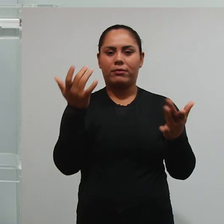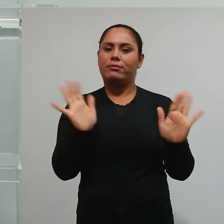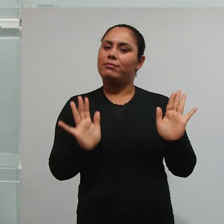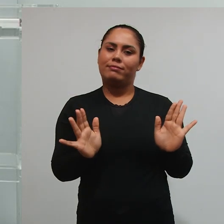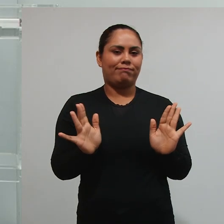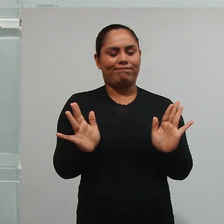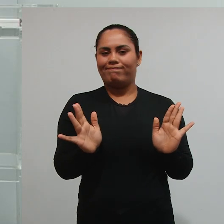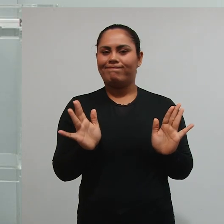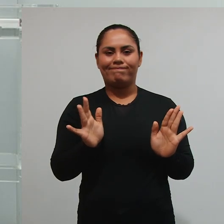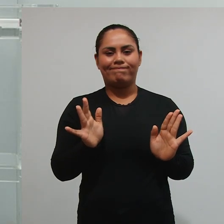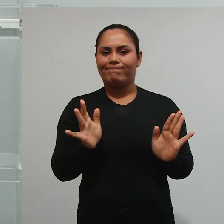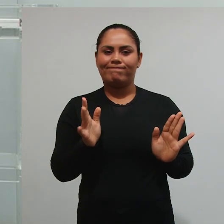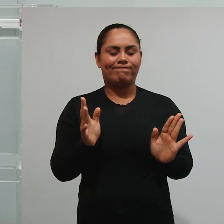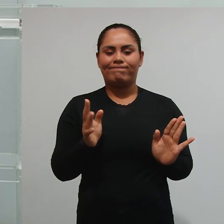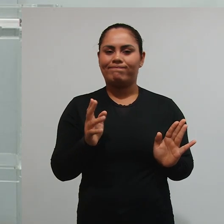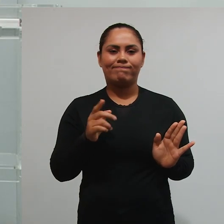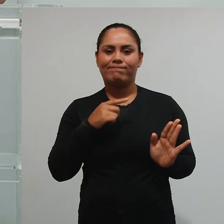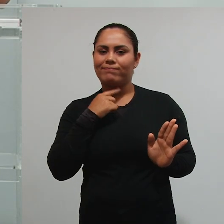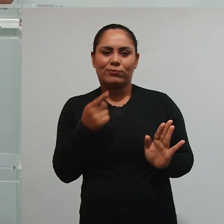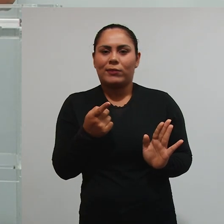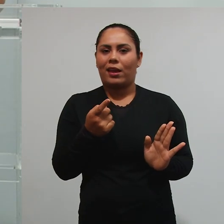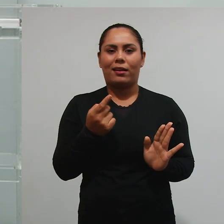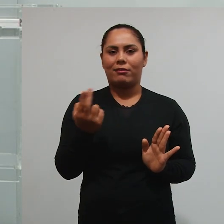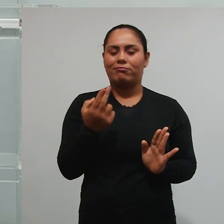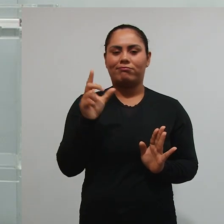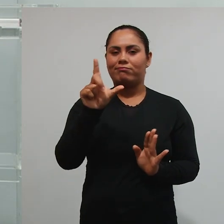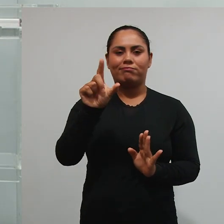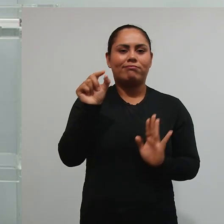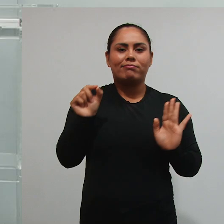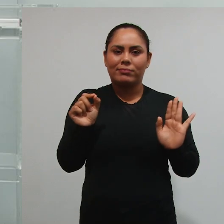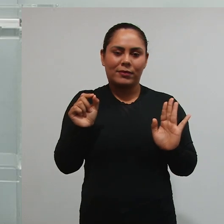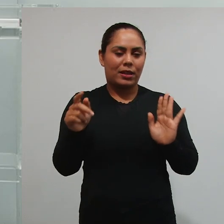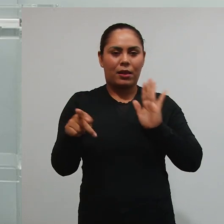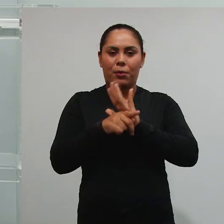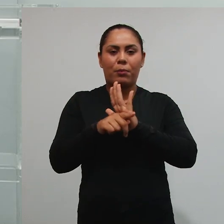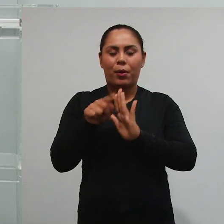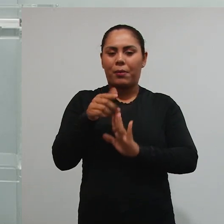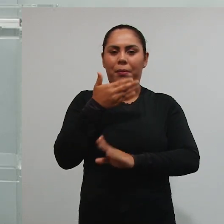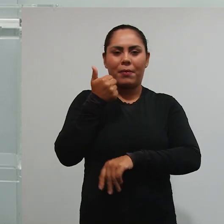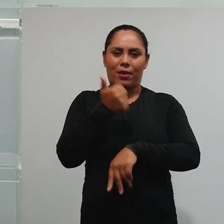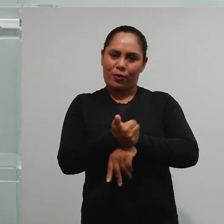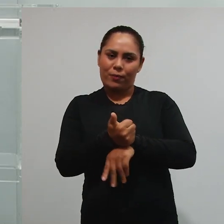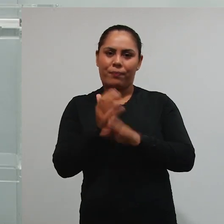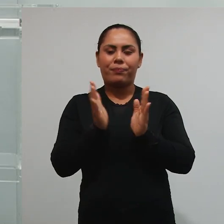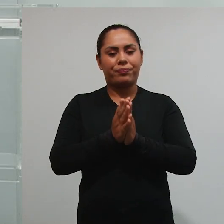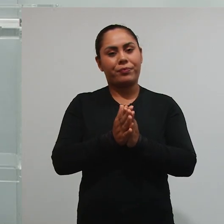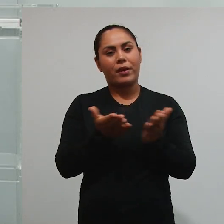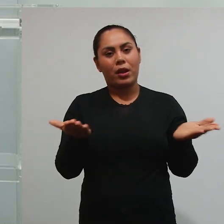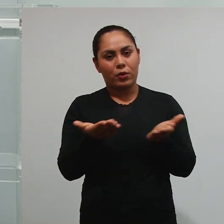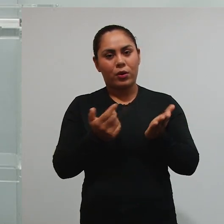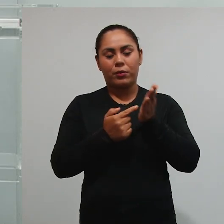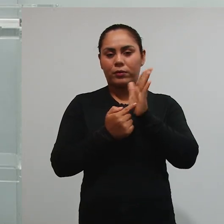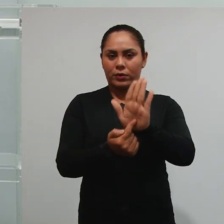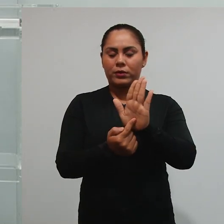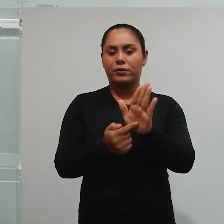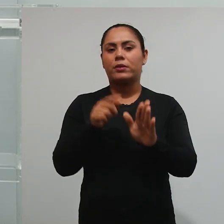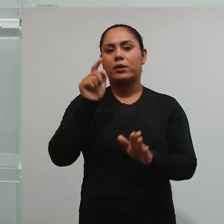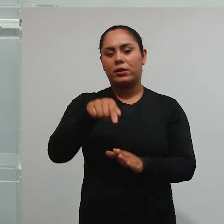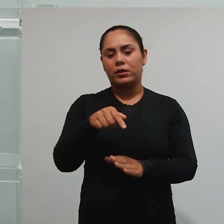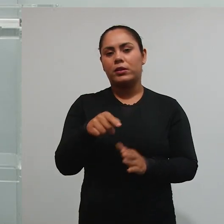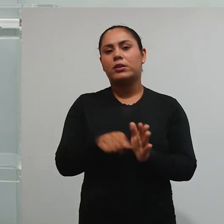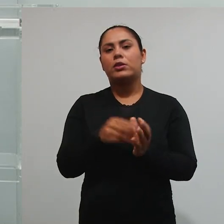né? Não é uma opção, digamos assim, ou pelo menos não é a melhor opção, tá? O que a gente trouxe aqui